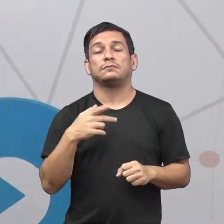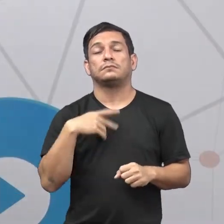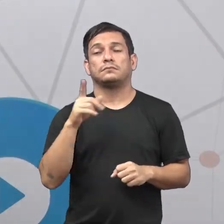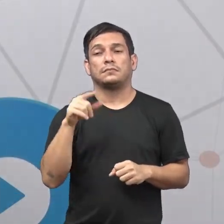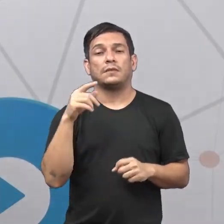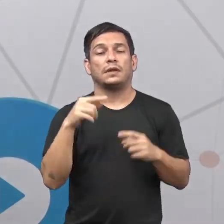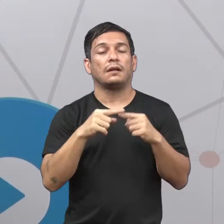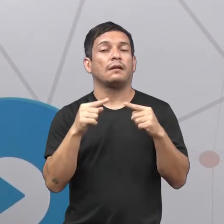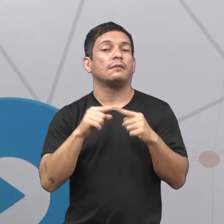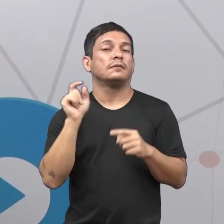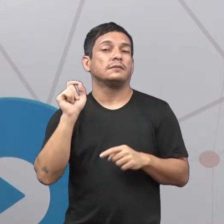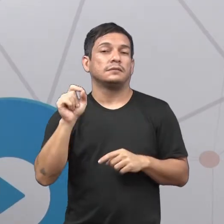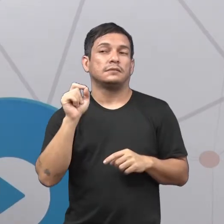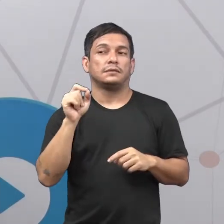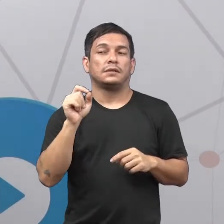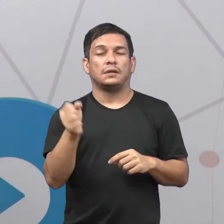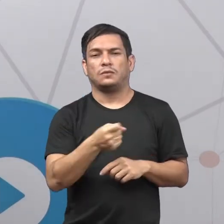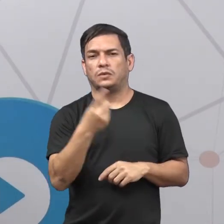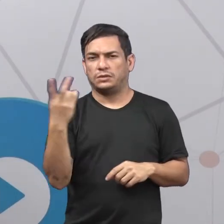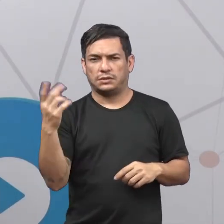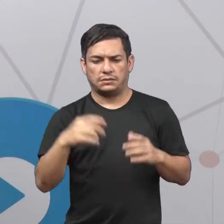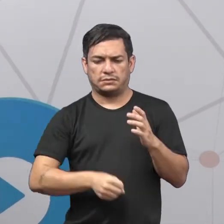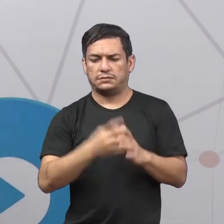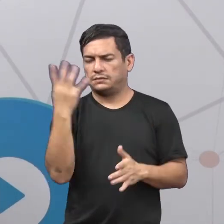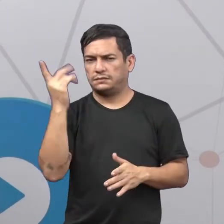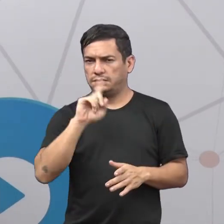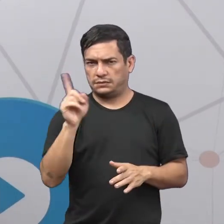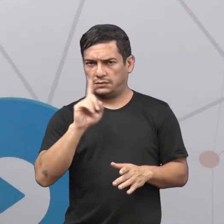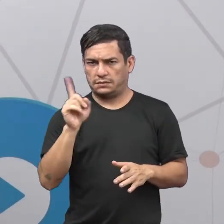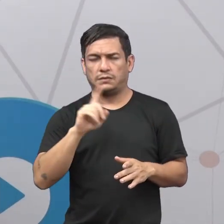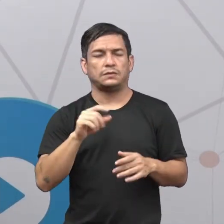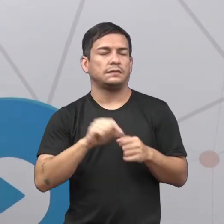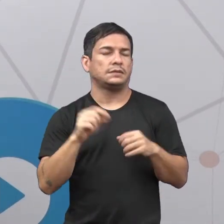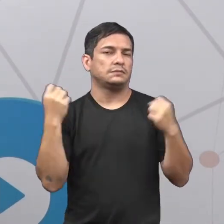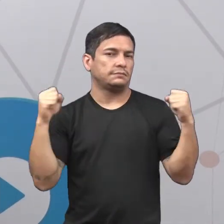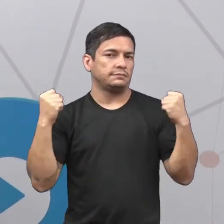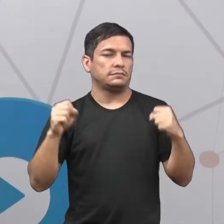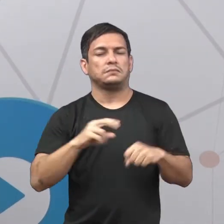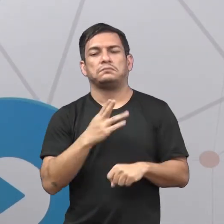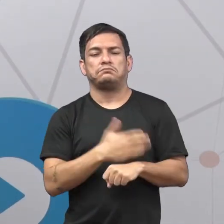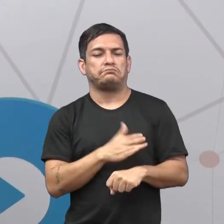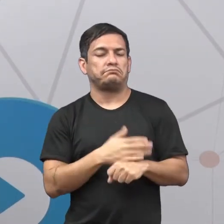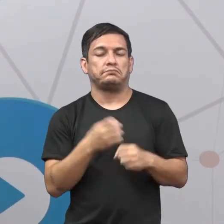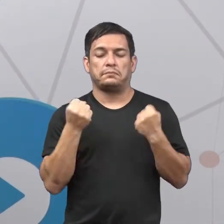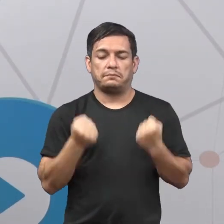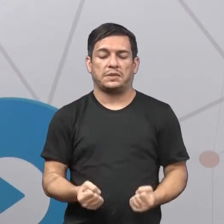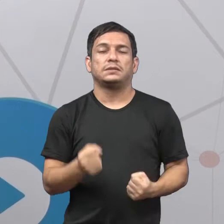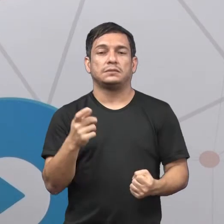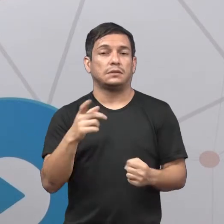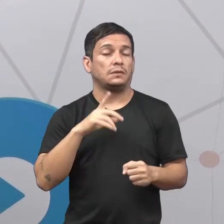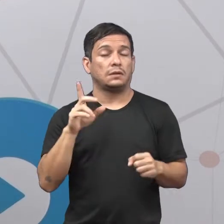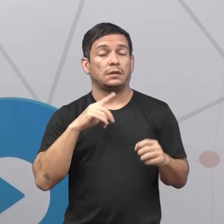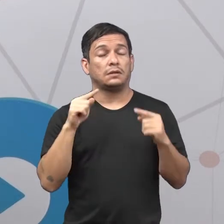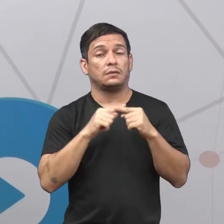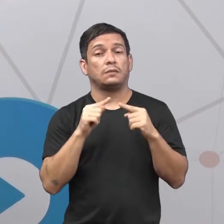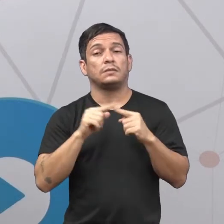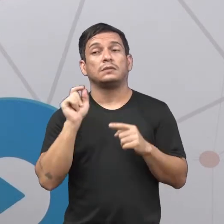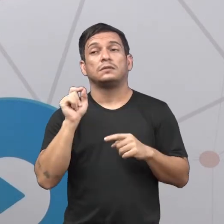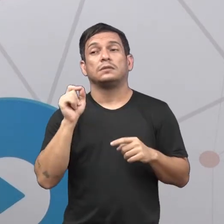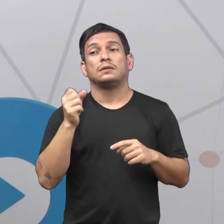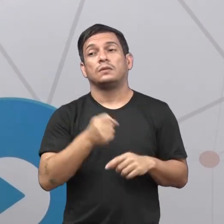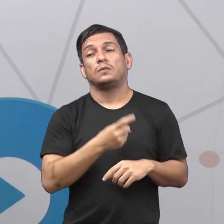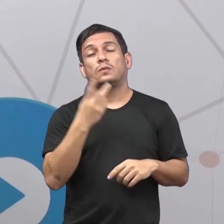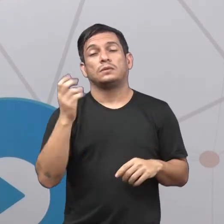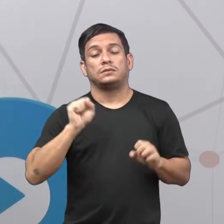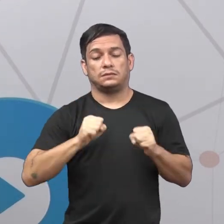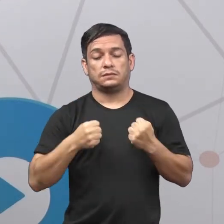ela não está relacionada à quantidade de vezes que você faz o exercício ou ao tanto de peso que você pega. Ela está relacionada ao quanto